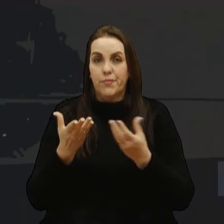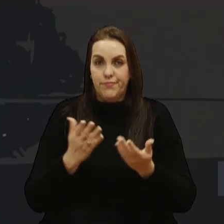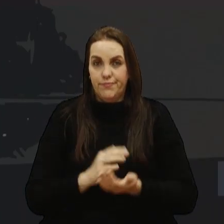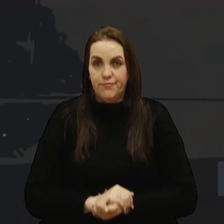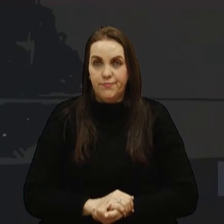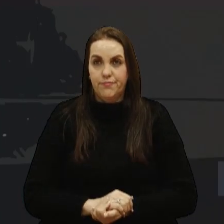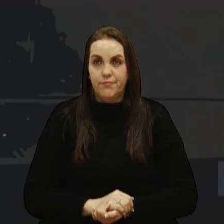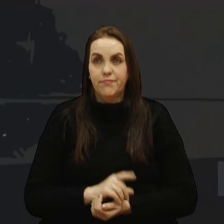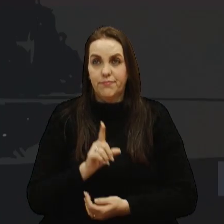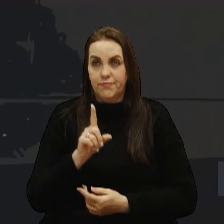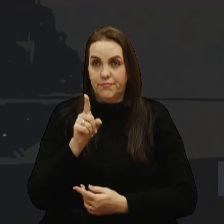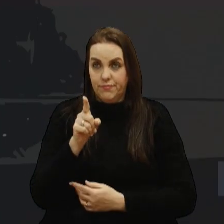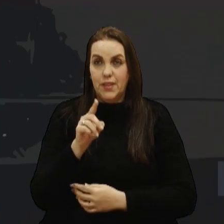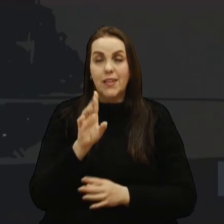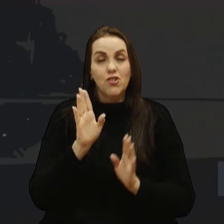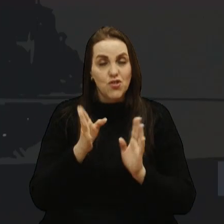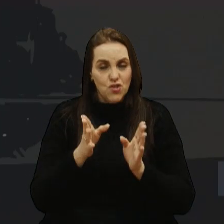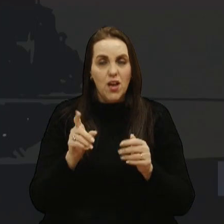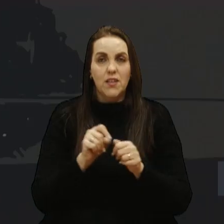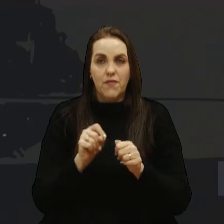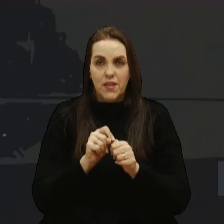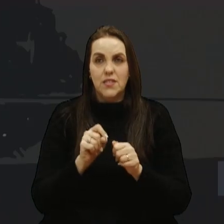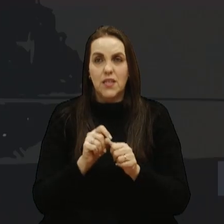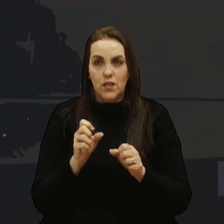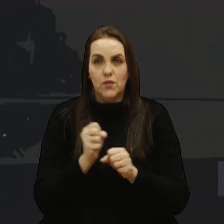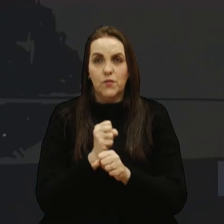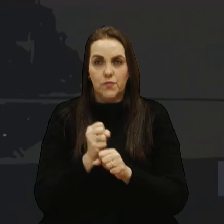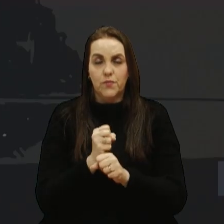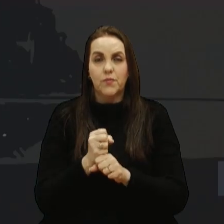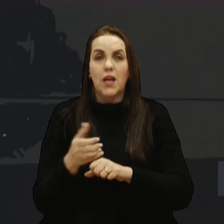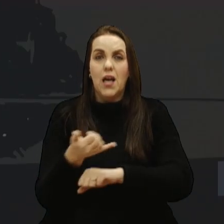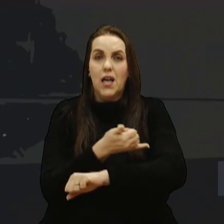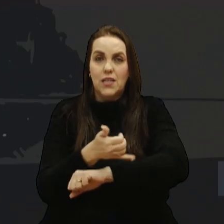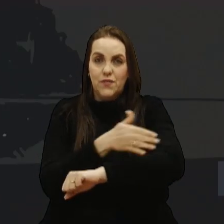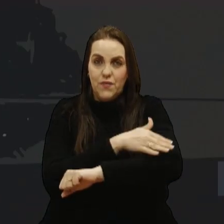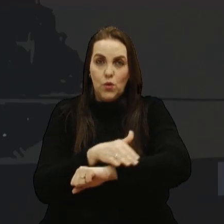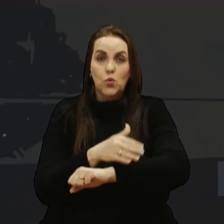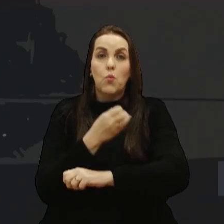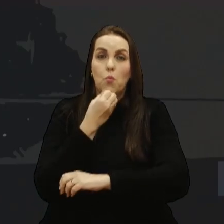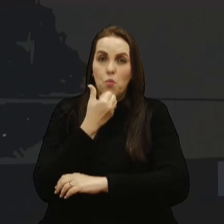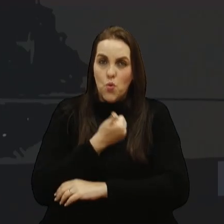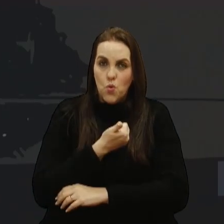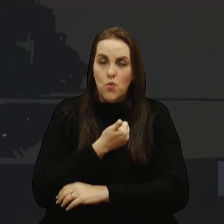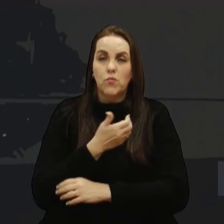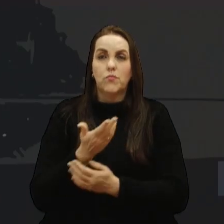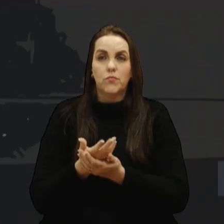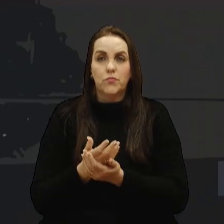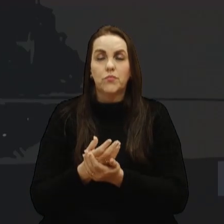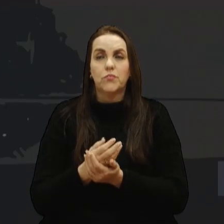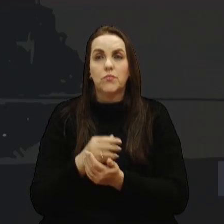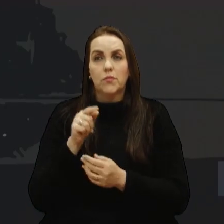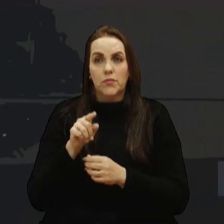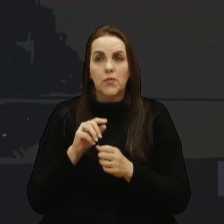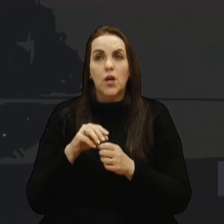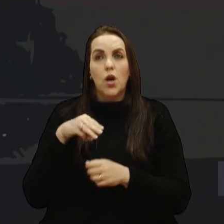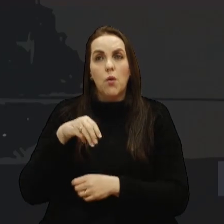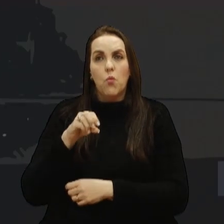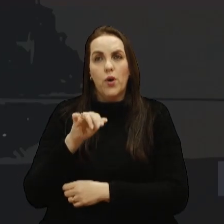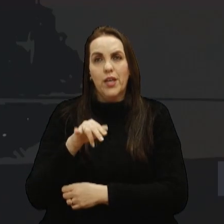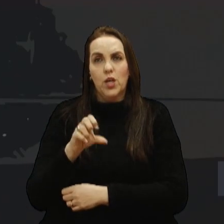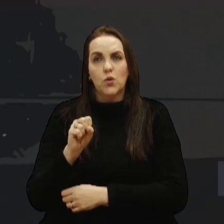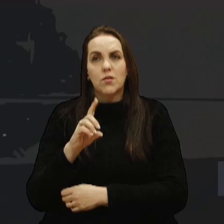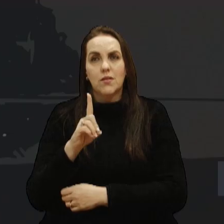Quinto Toigo já está sendo executada, o asfalto ficou muito bom, que liga, nós cobramos muito no Moinhos de Vento, porque tem